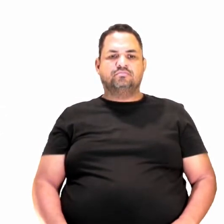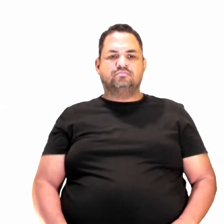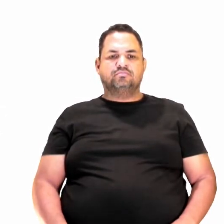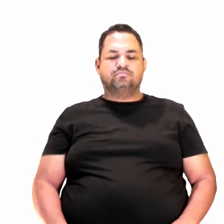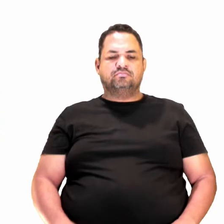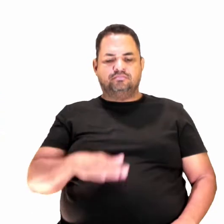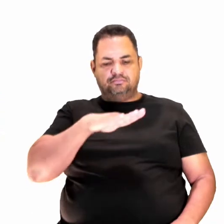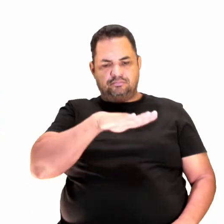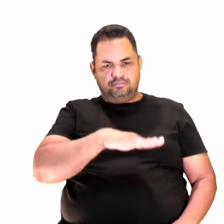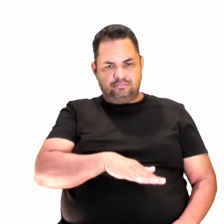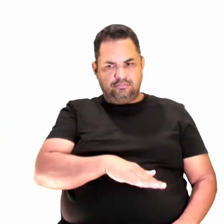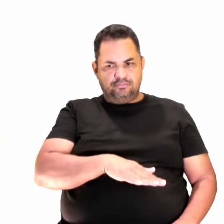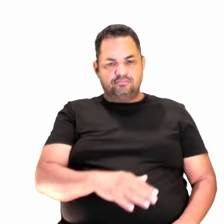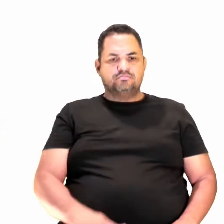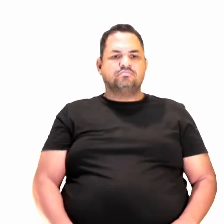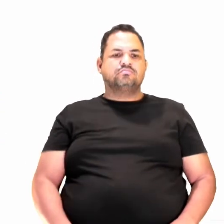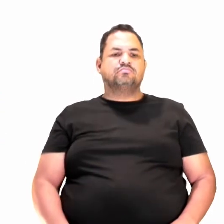Brown